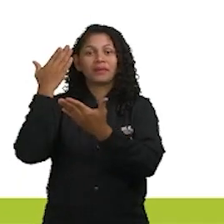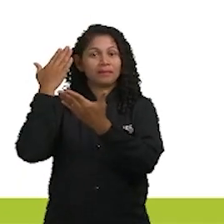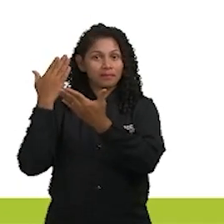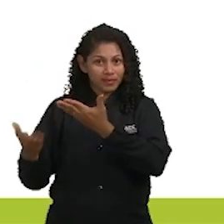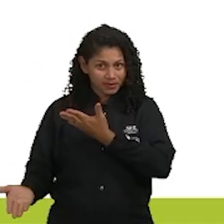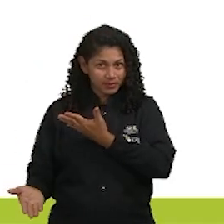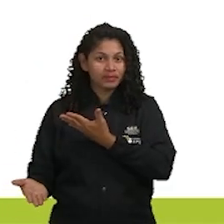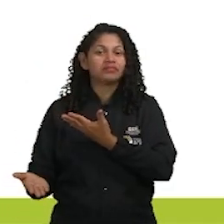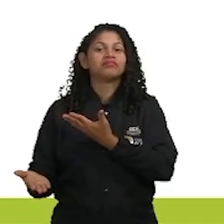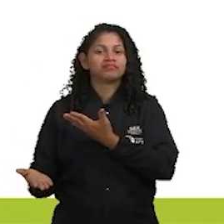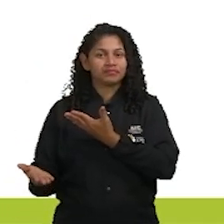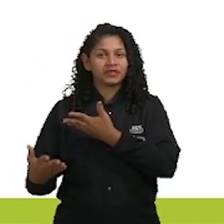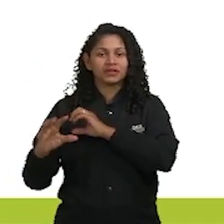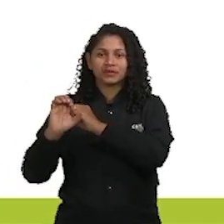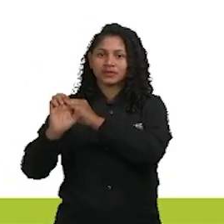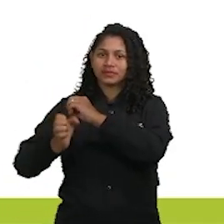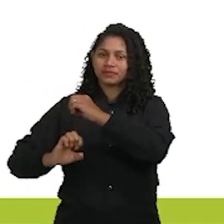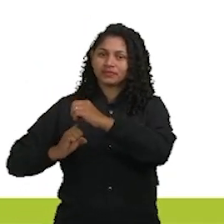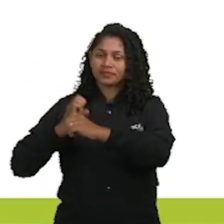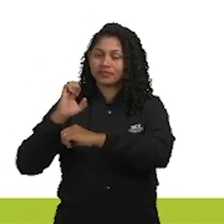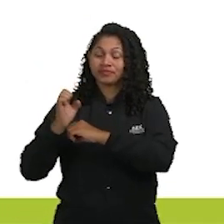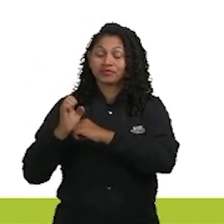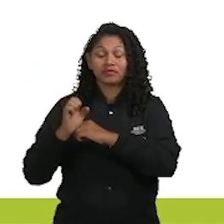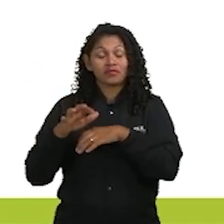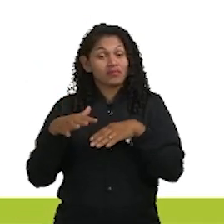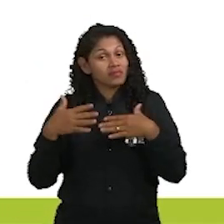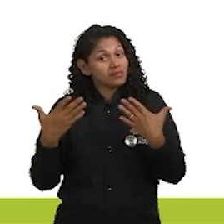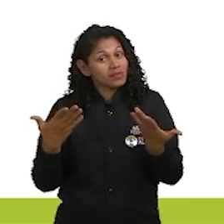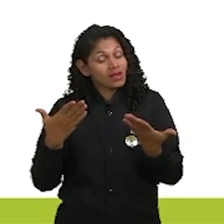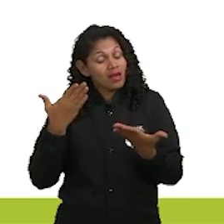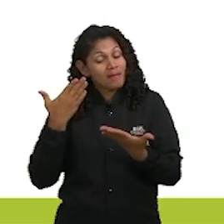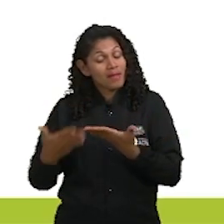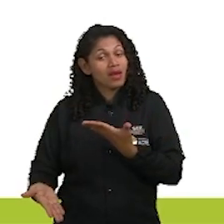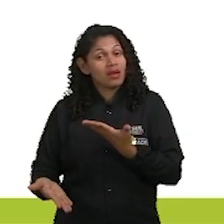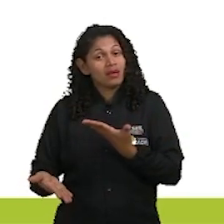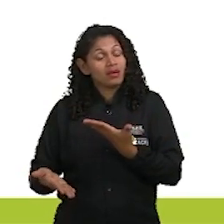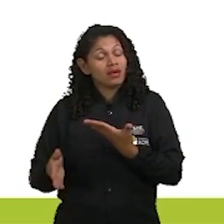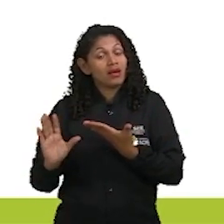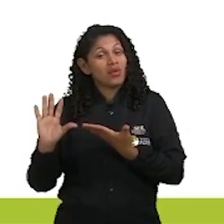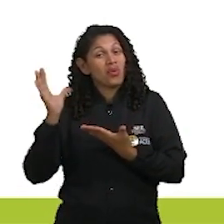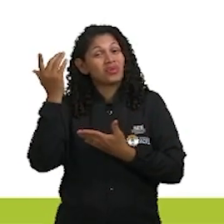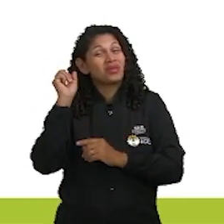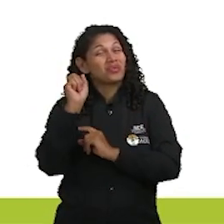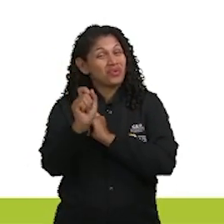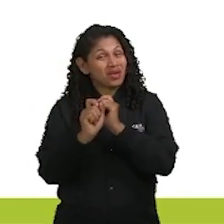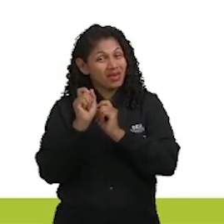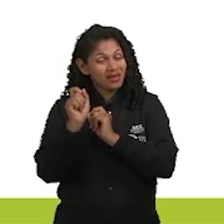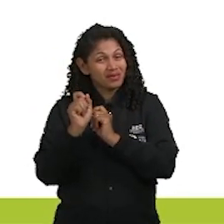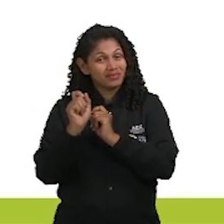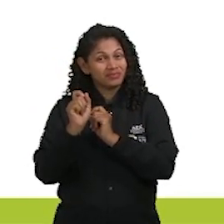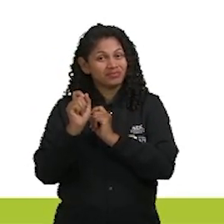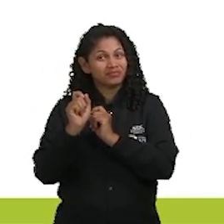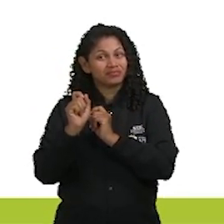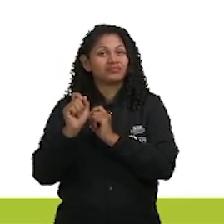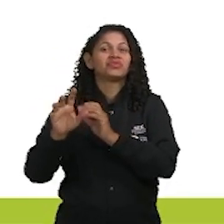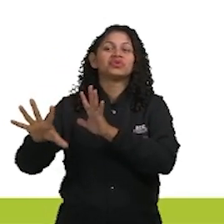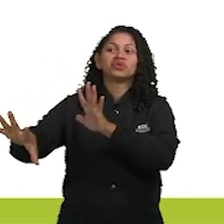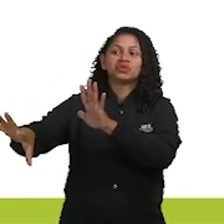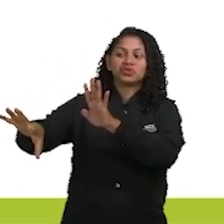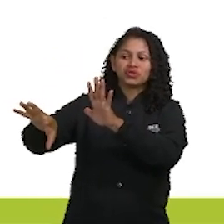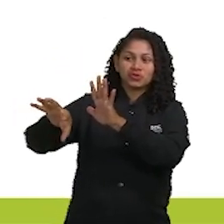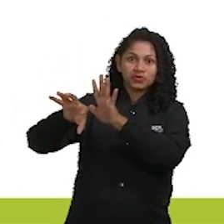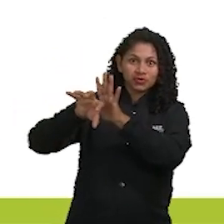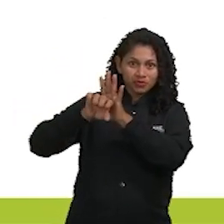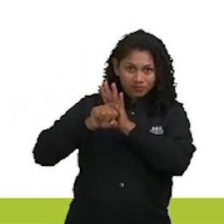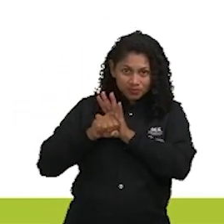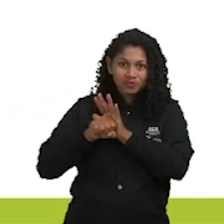perdeu elétrons. E quando ele perde elétrons, esse processo é chamado de oxidação.